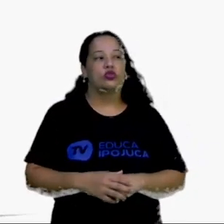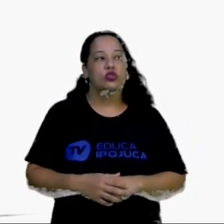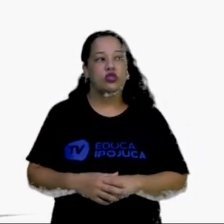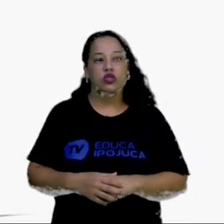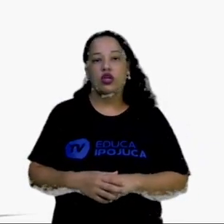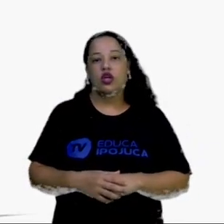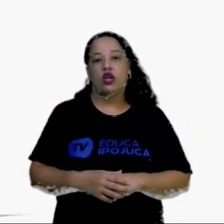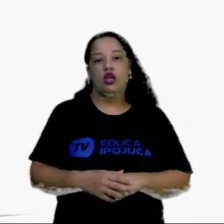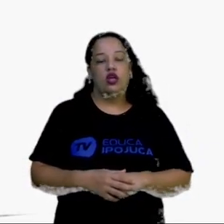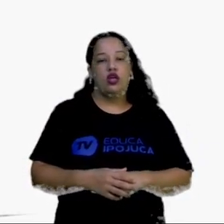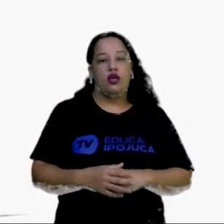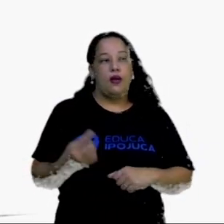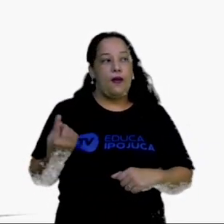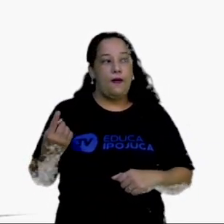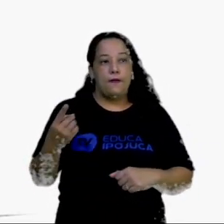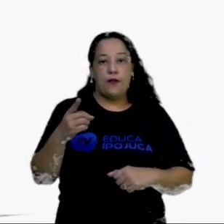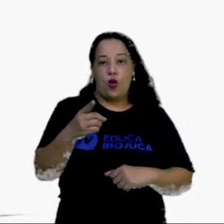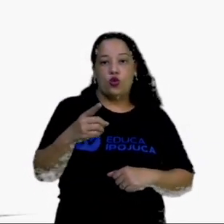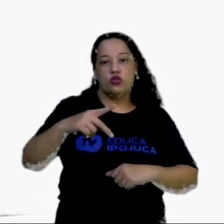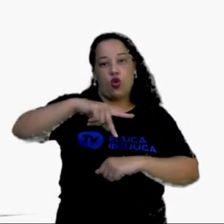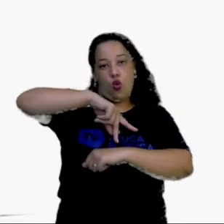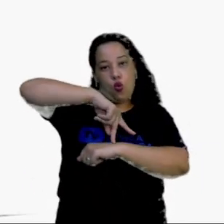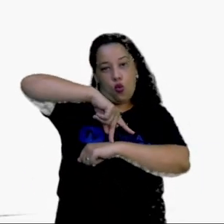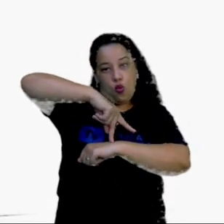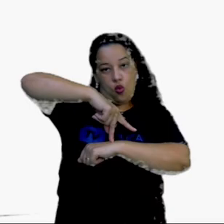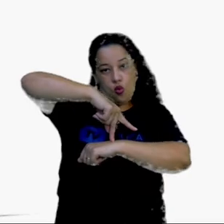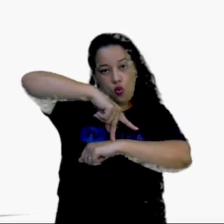Ponto, pega o compasso